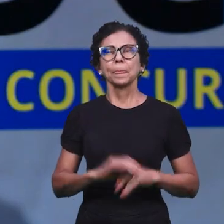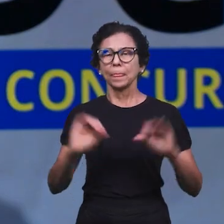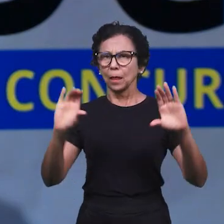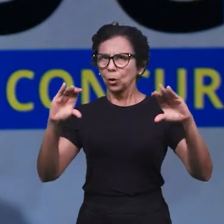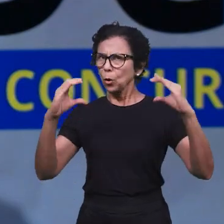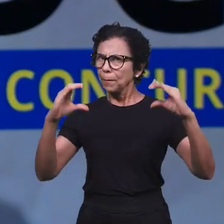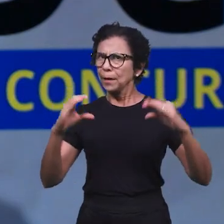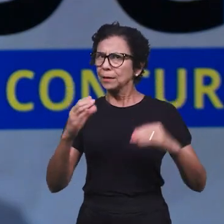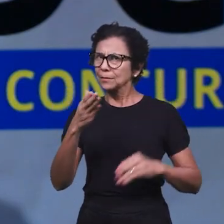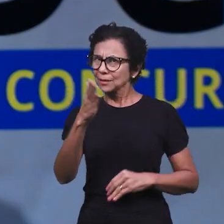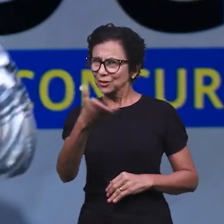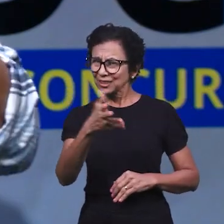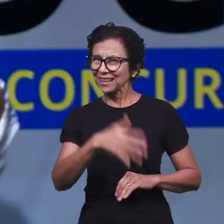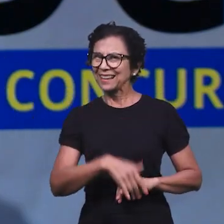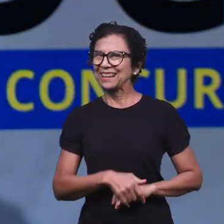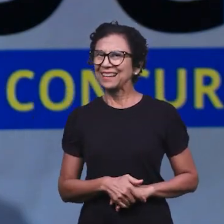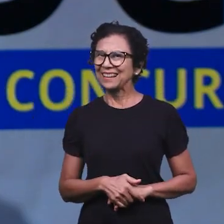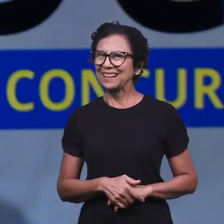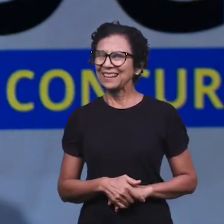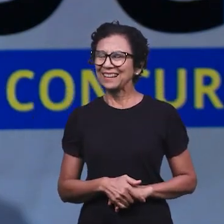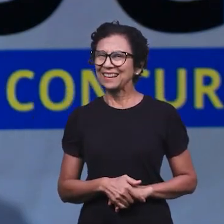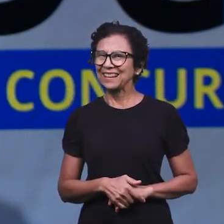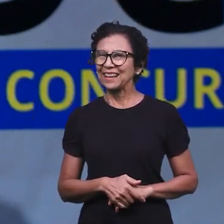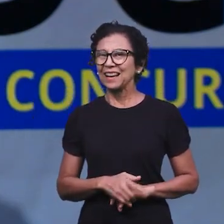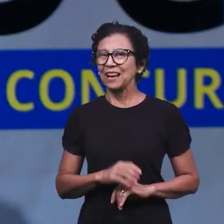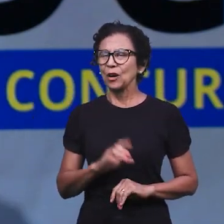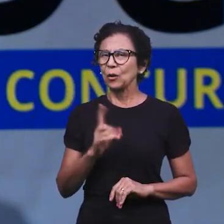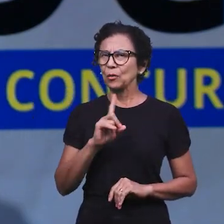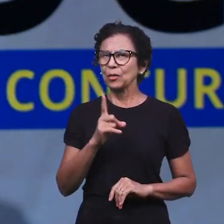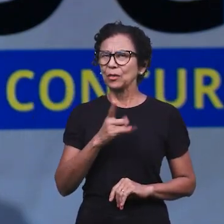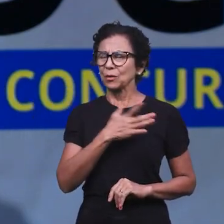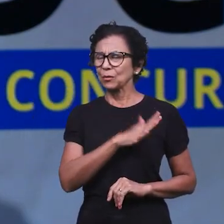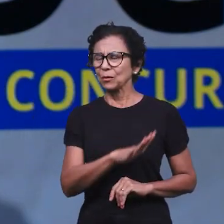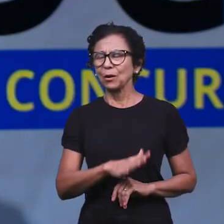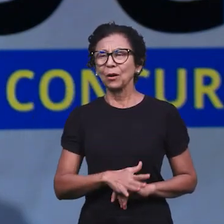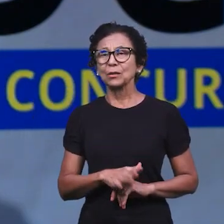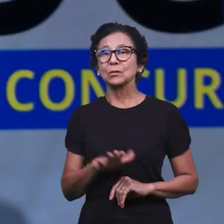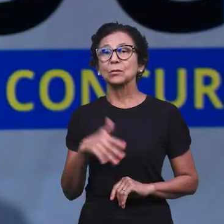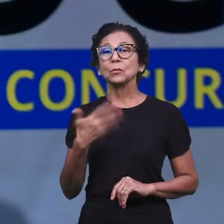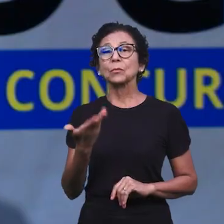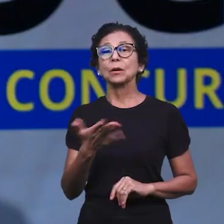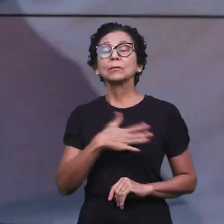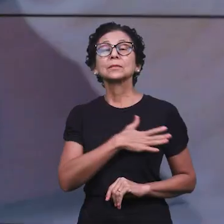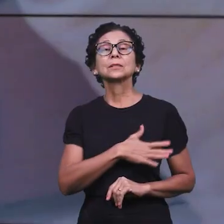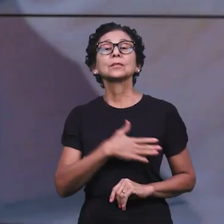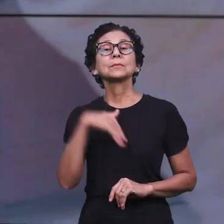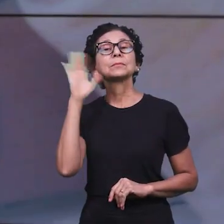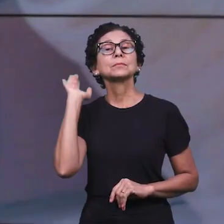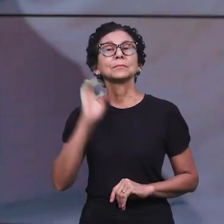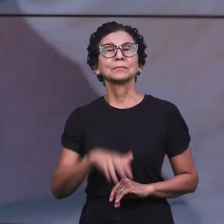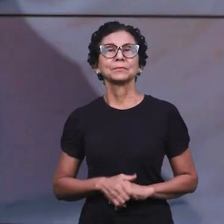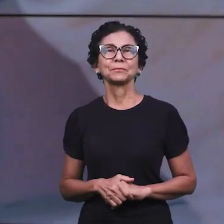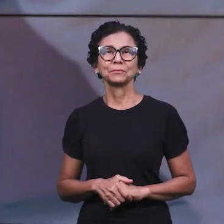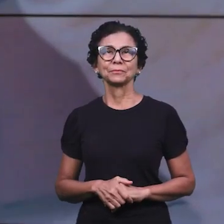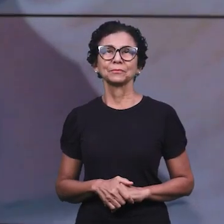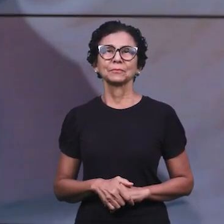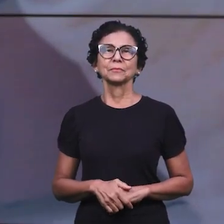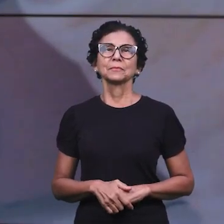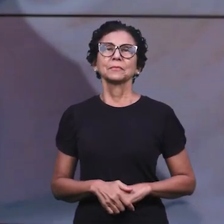você já tem feito atividade física ou se você não faz, qual é aquela que você se identifica mais, tá bom? Então vamos